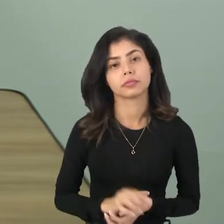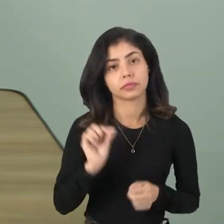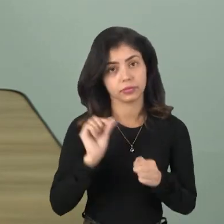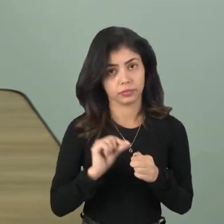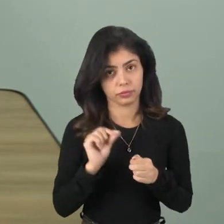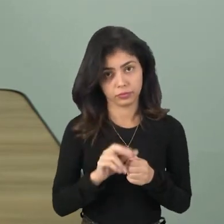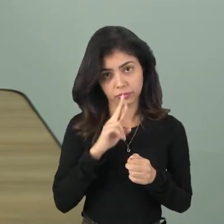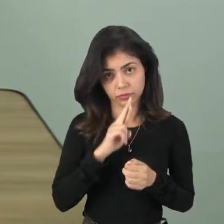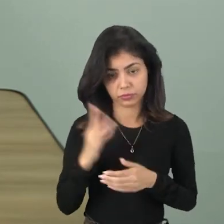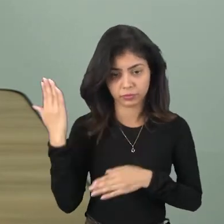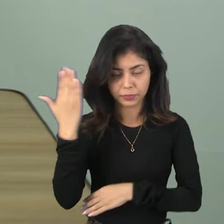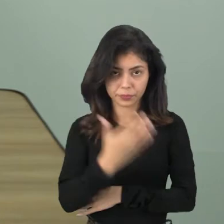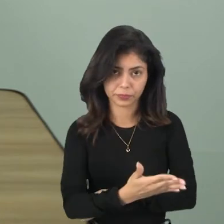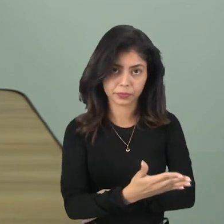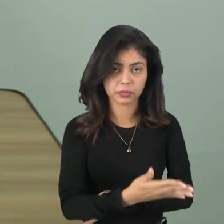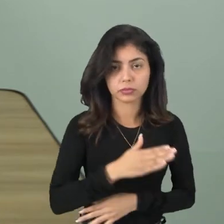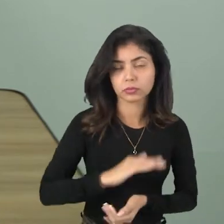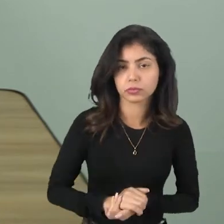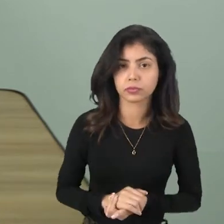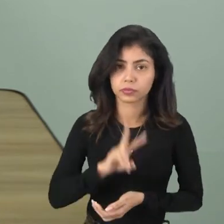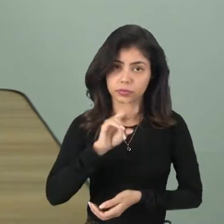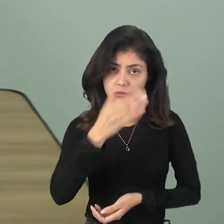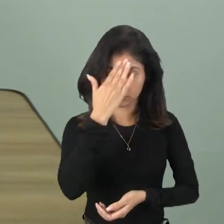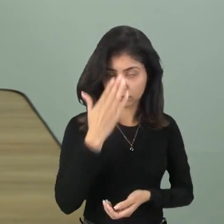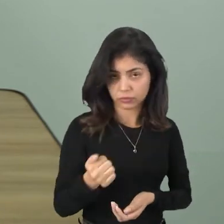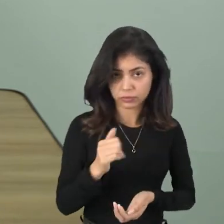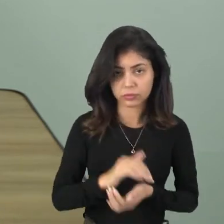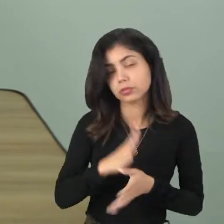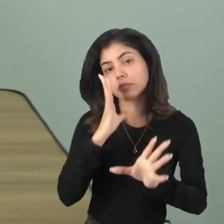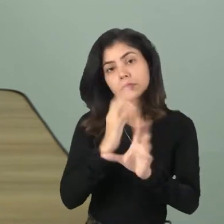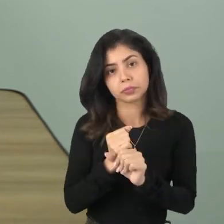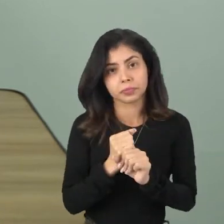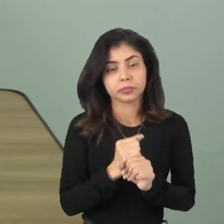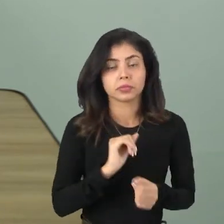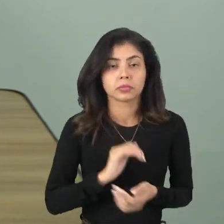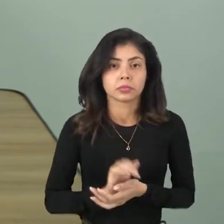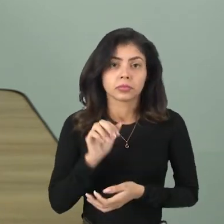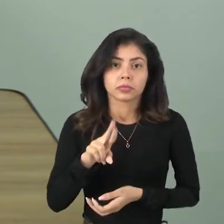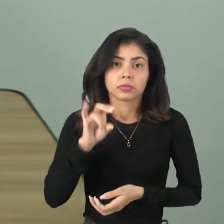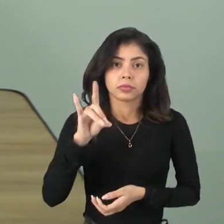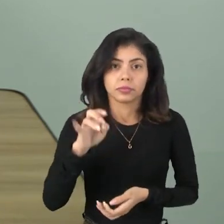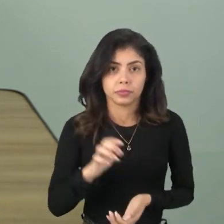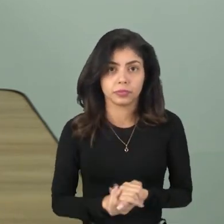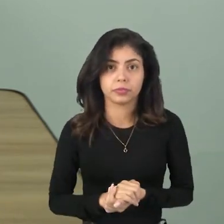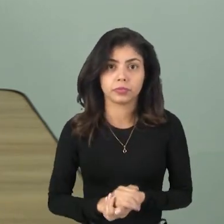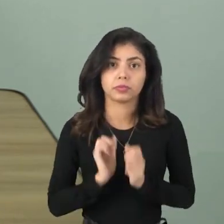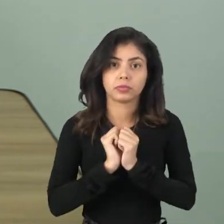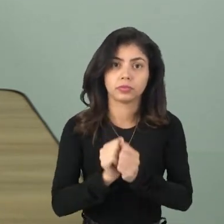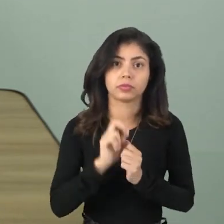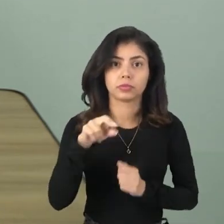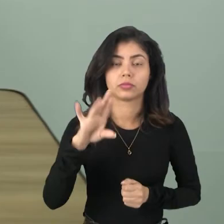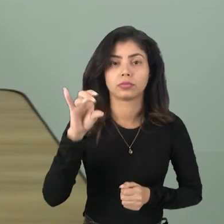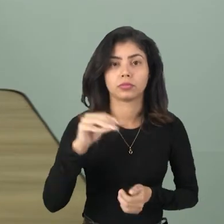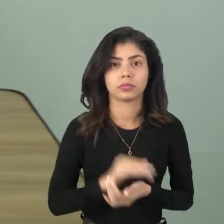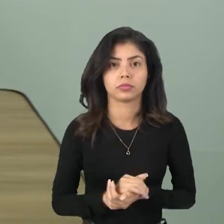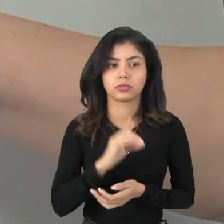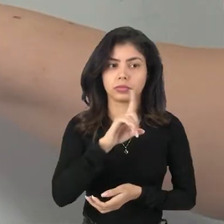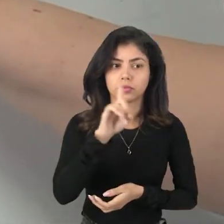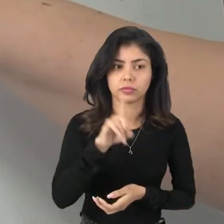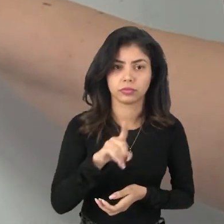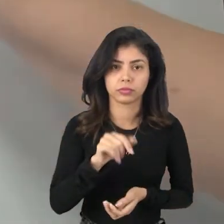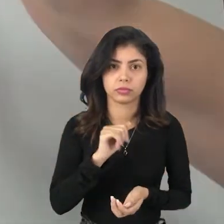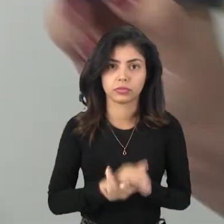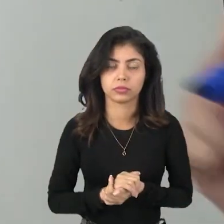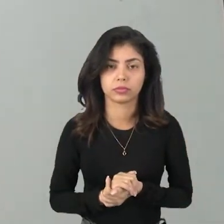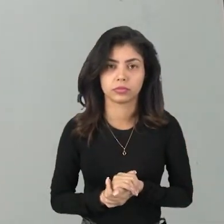por exemplo se você for fazer um cálculo direto aqui você saber que você vai somar a unidade com unidade e dezena